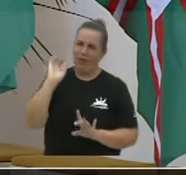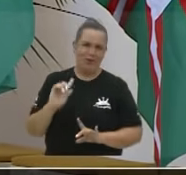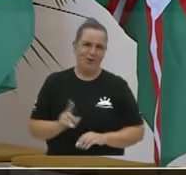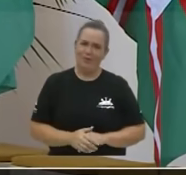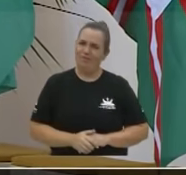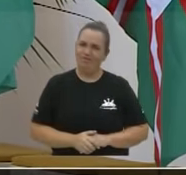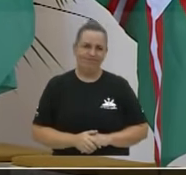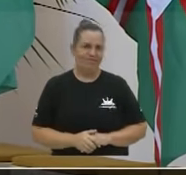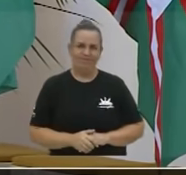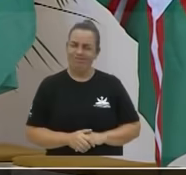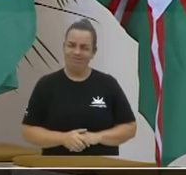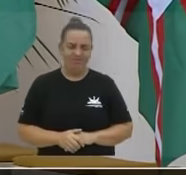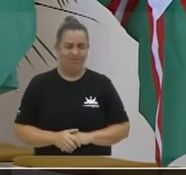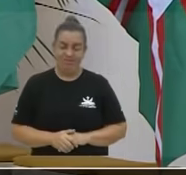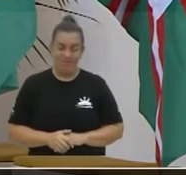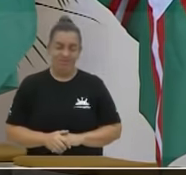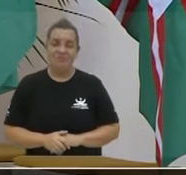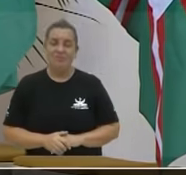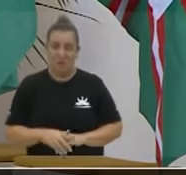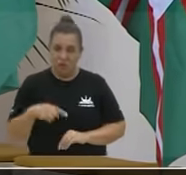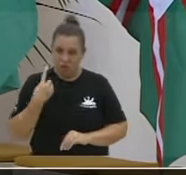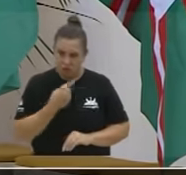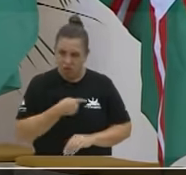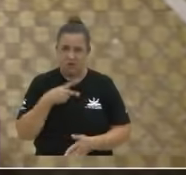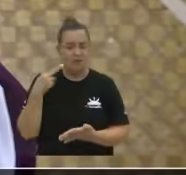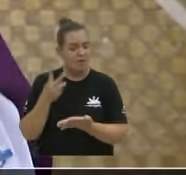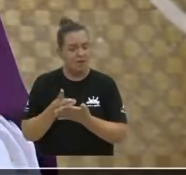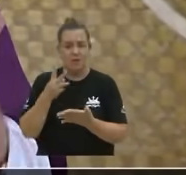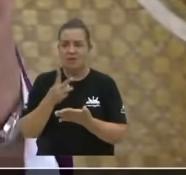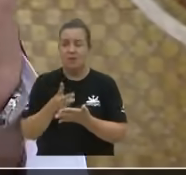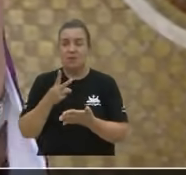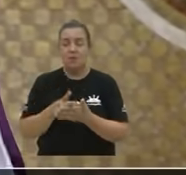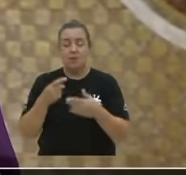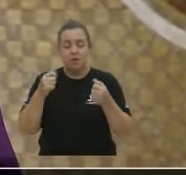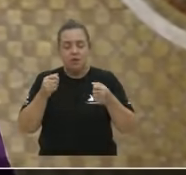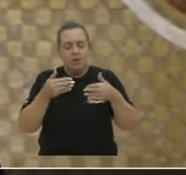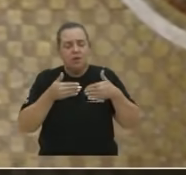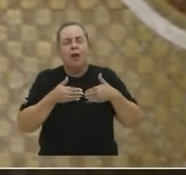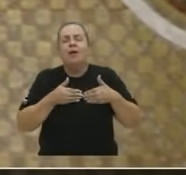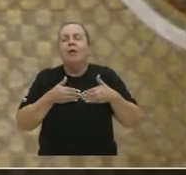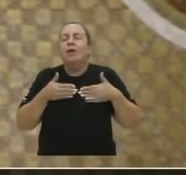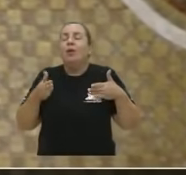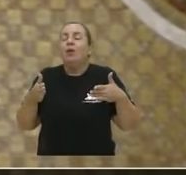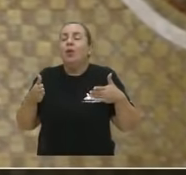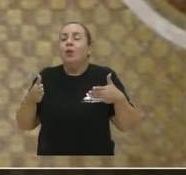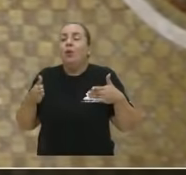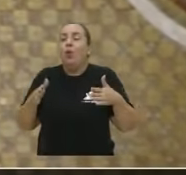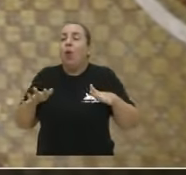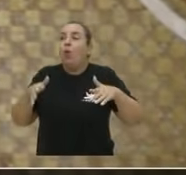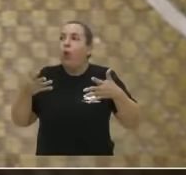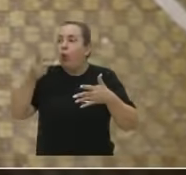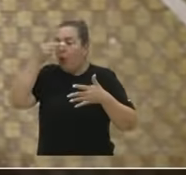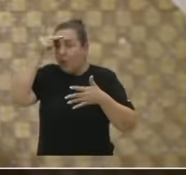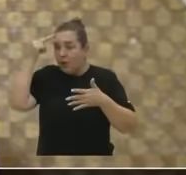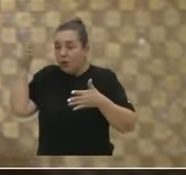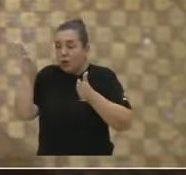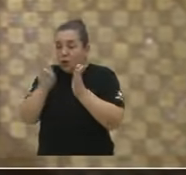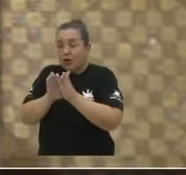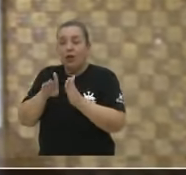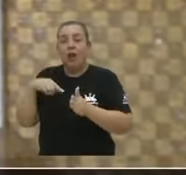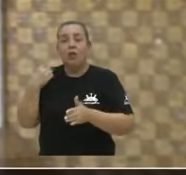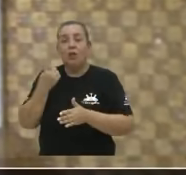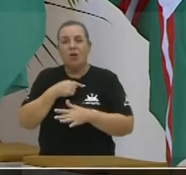Nós precisamos ser sempre estar abertos, que quando alguém chega perto de